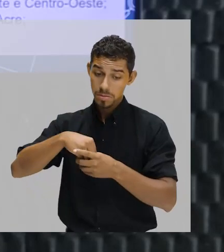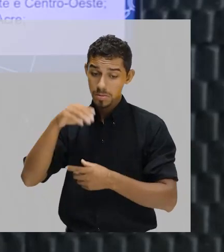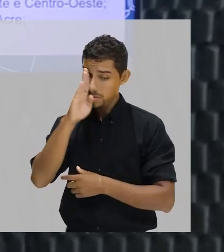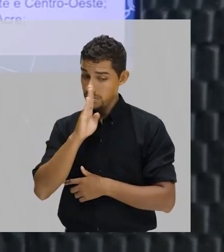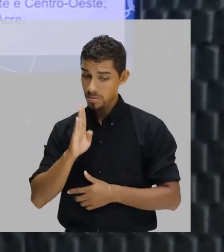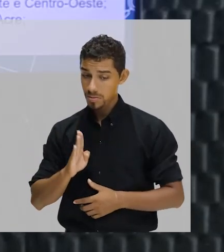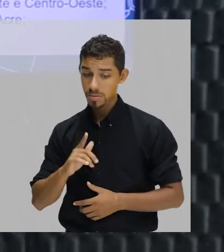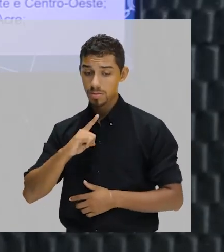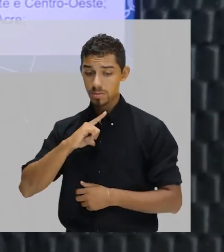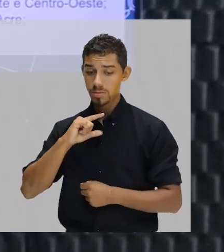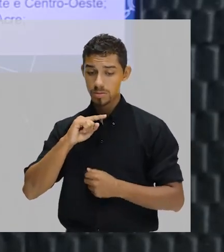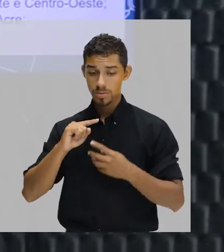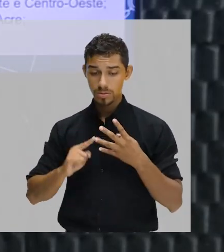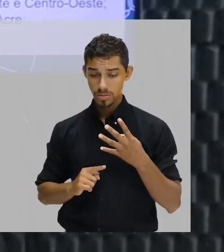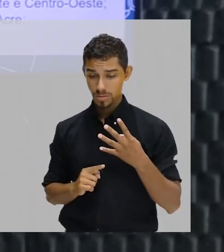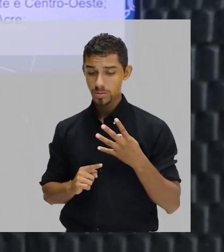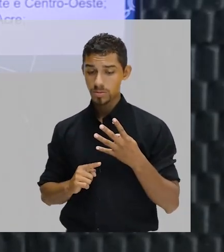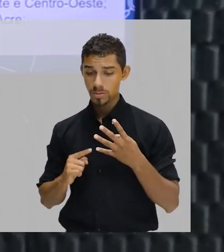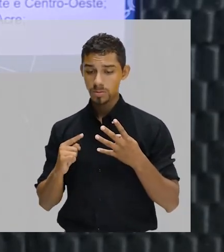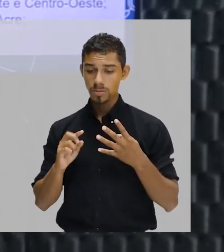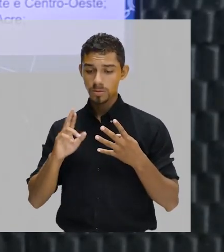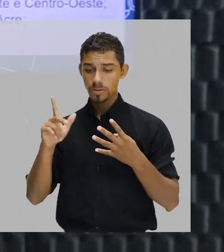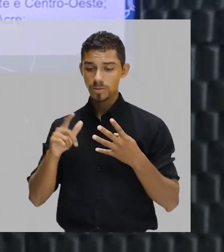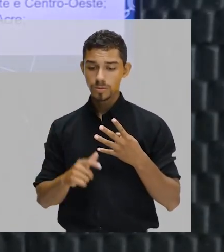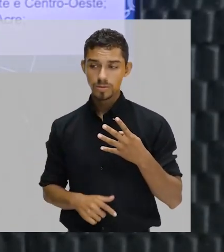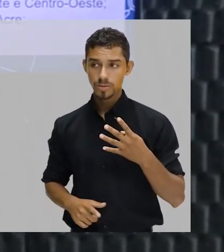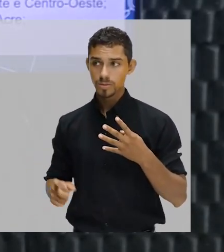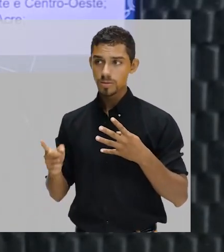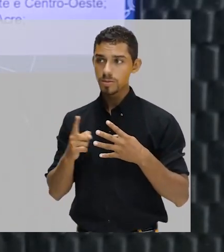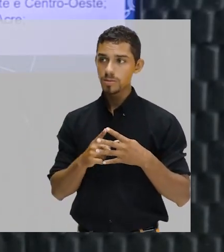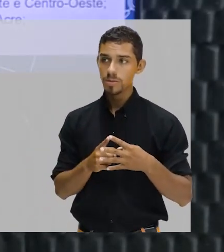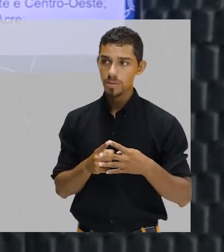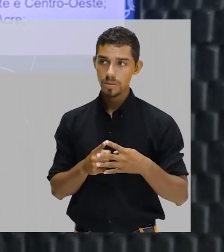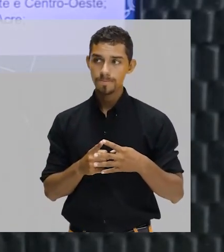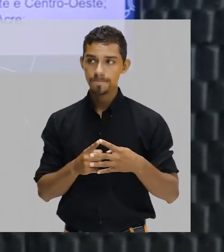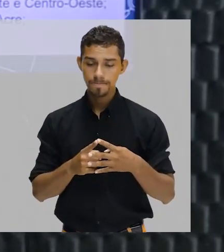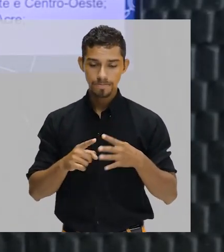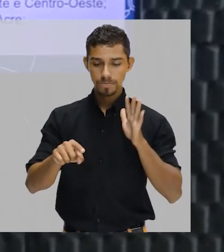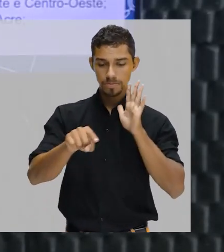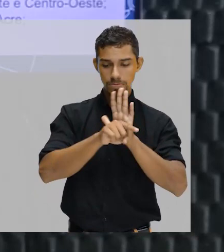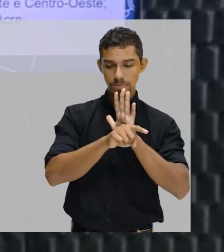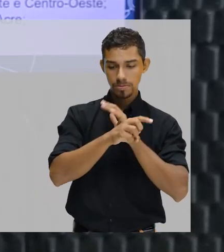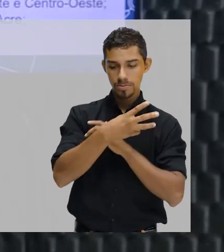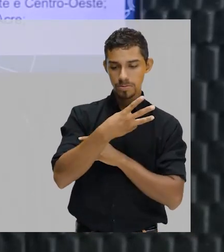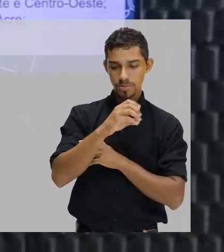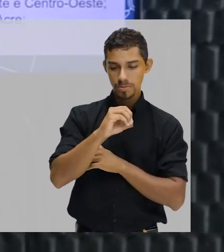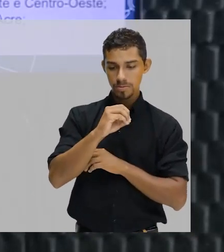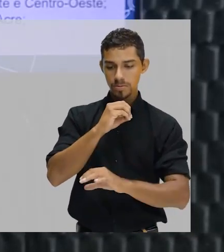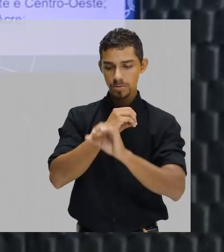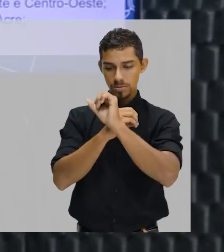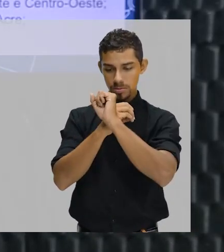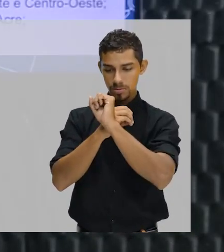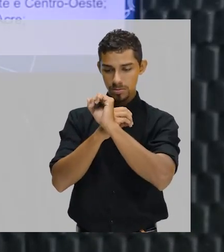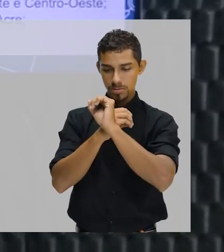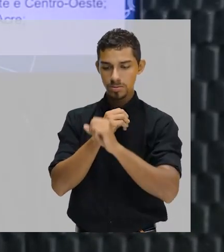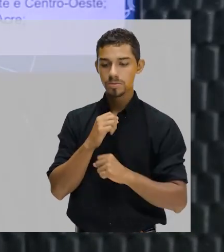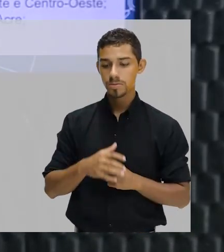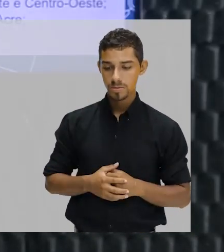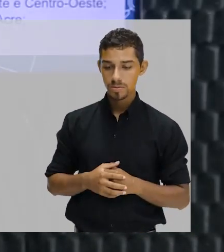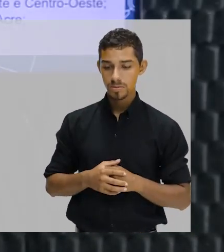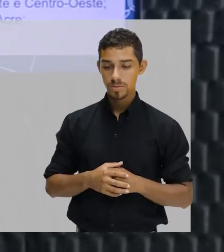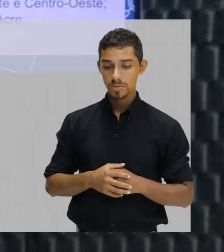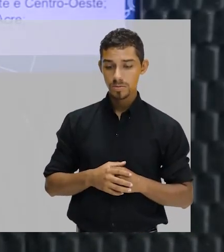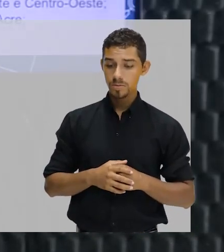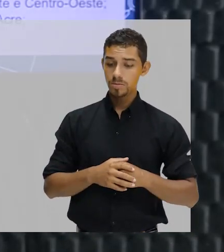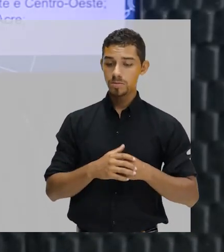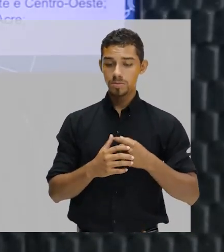existem 4 horas diferentes, tá certo? Do fuso menos 30 ao fuso menos 75. Como assim, Marcos? Não entendi. É simples,